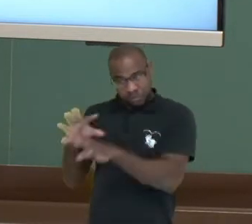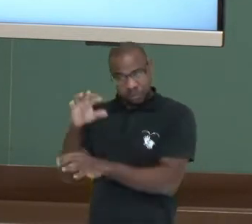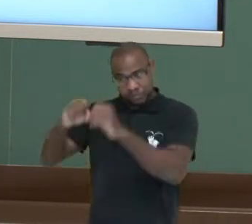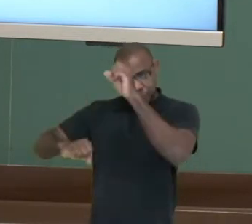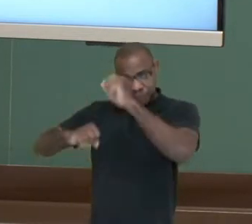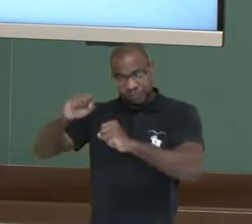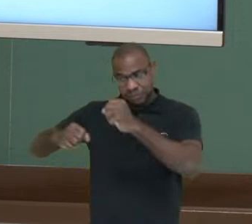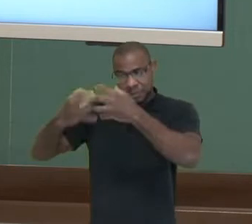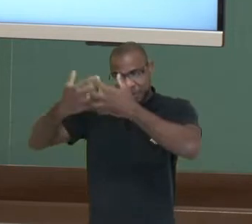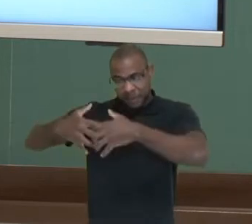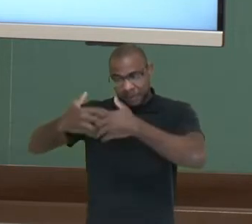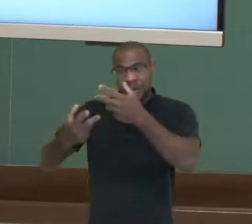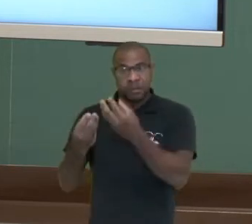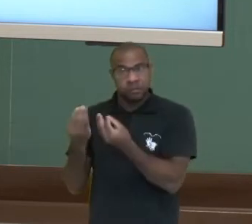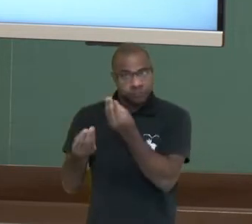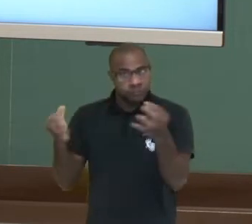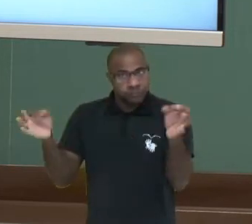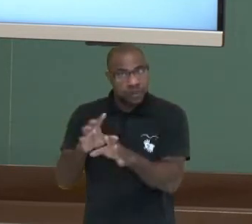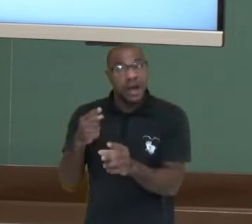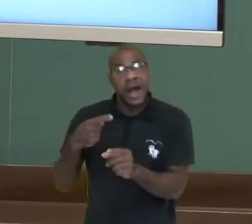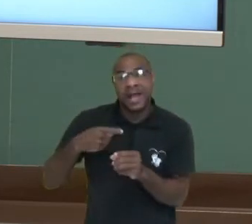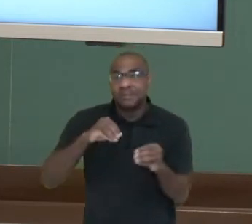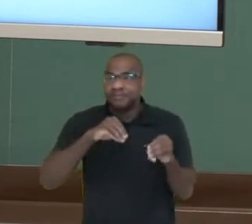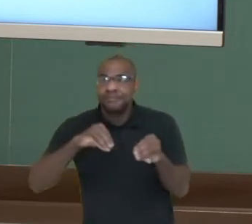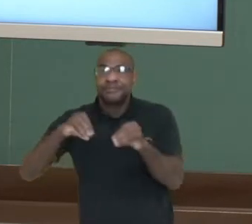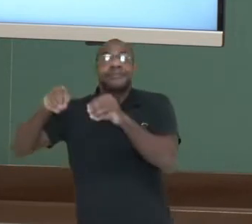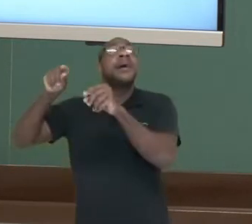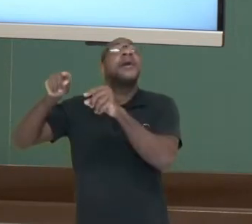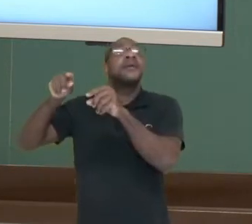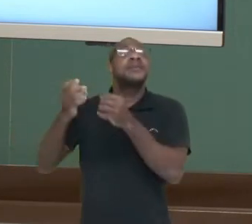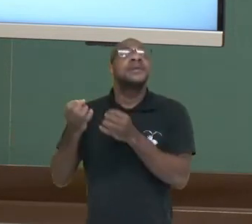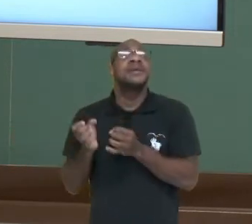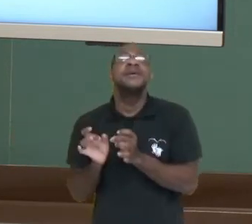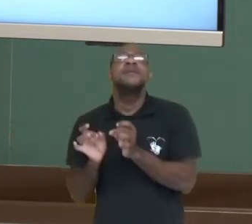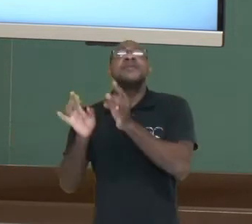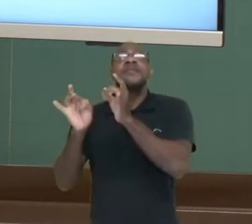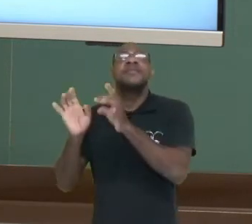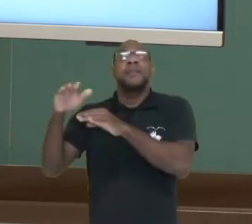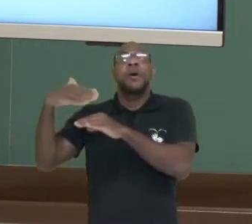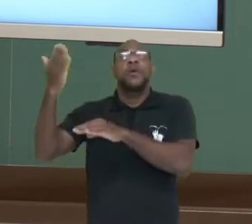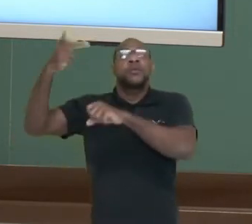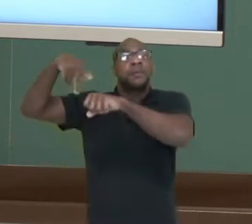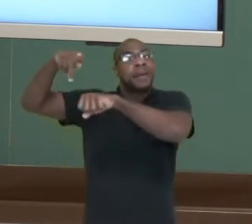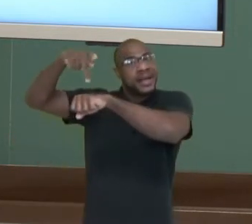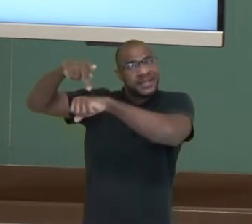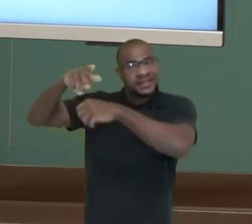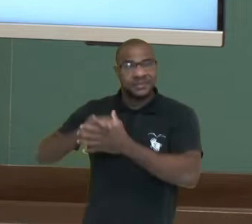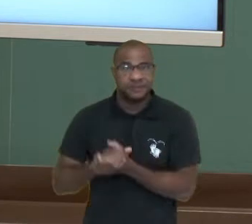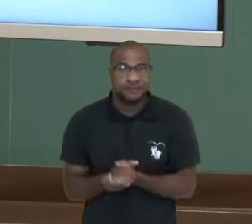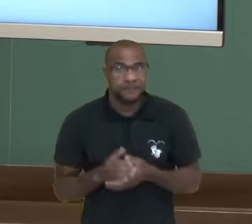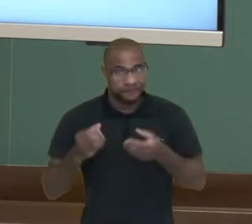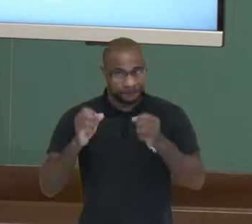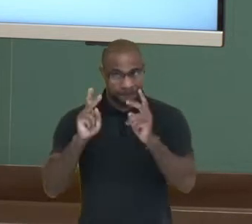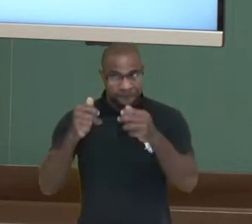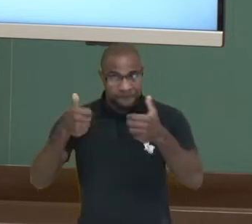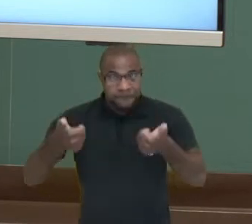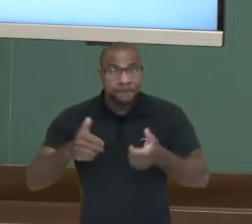grãos, são vários tipos de grãos diferenciados, que vai tudo para fora do nosso